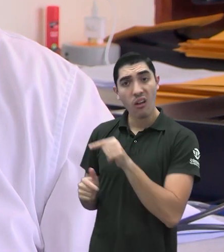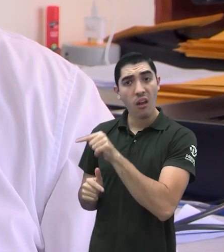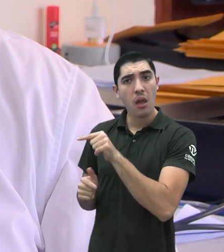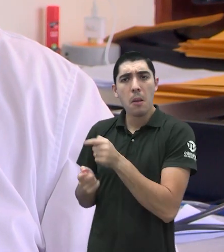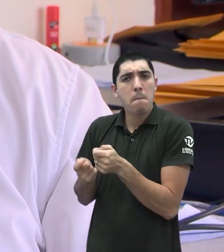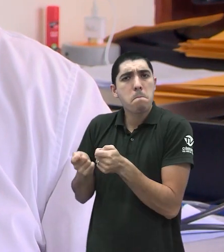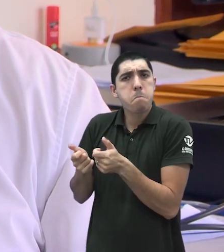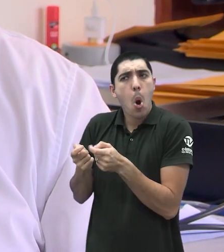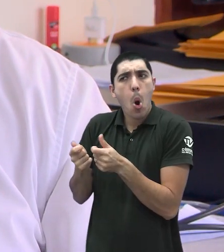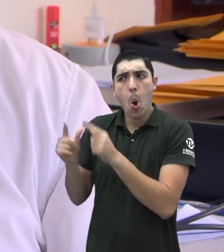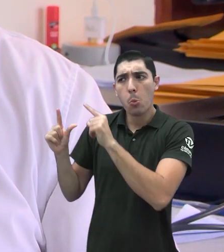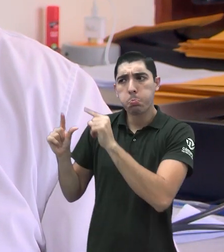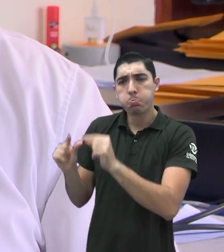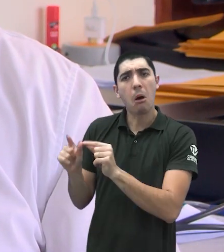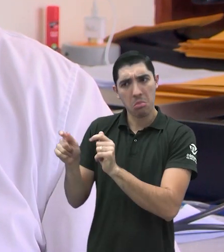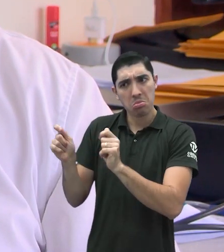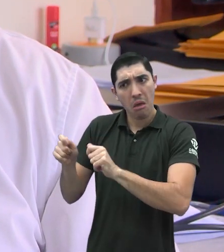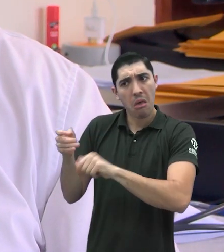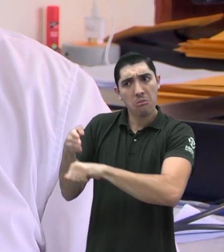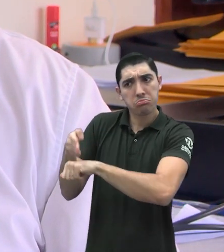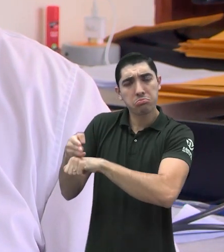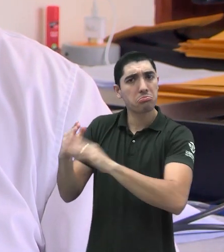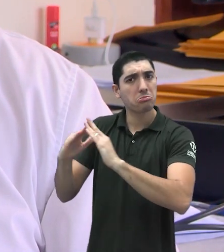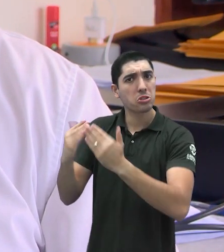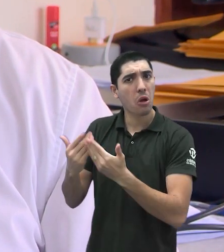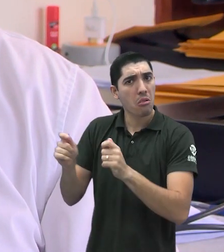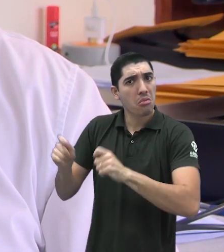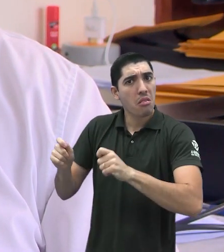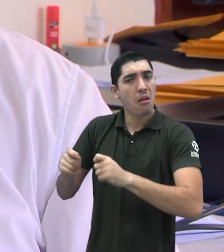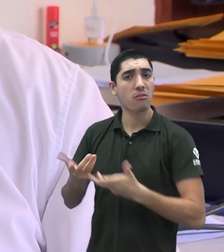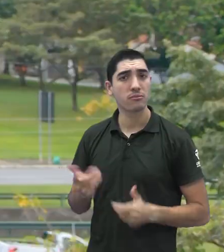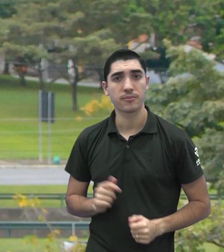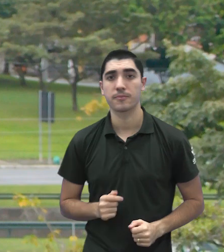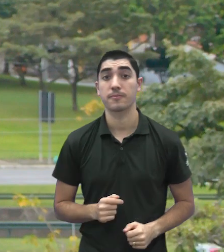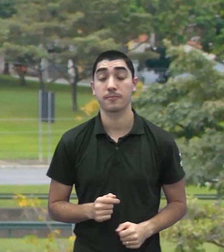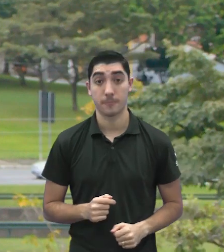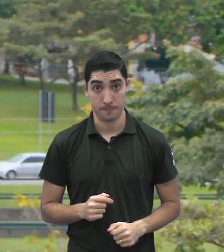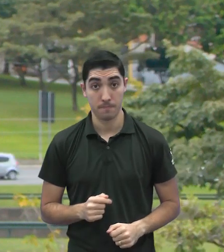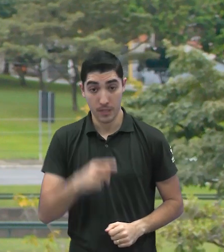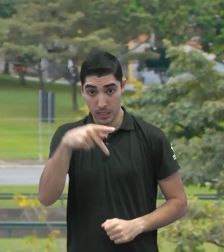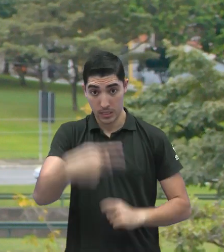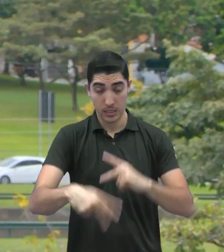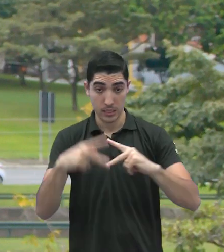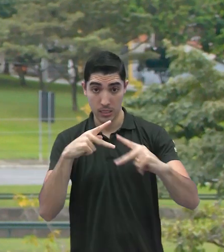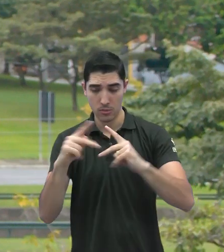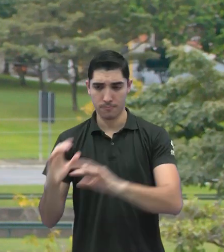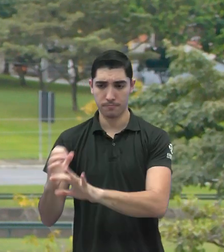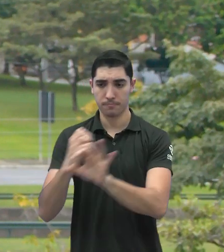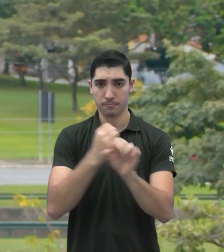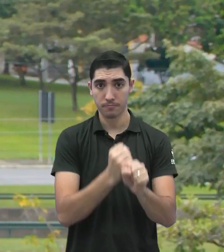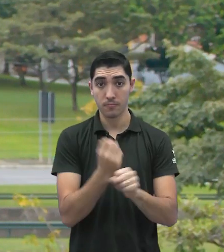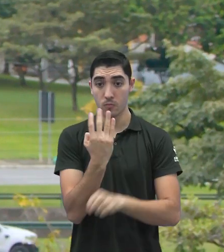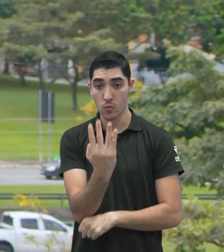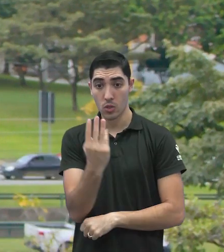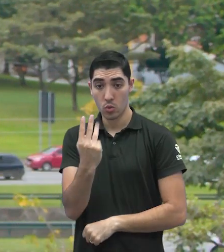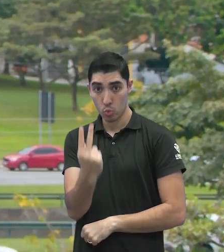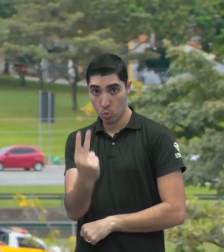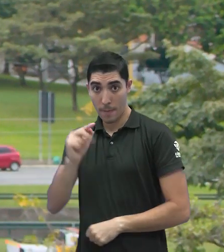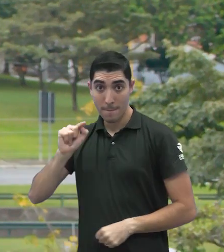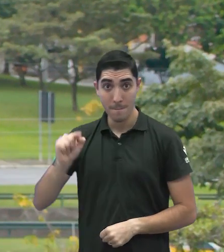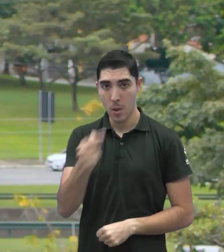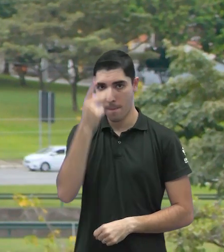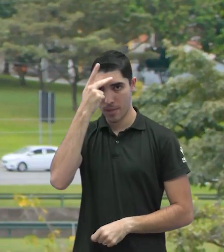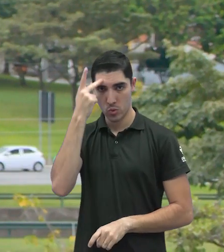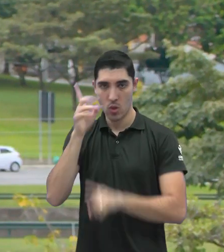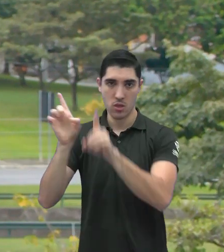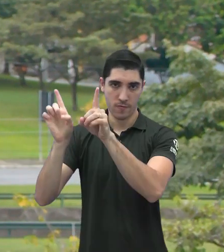bem menor que tem acesso a essa escolaridade. São José dos Campos tem mais de 42 mil pessoas